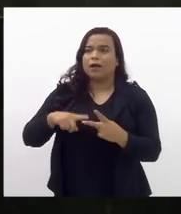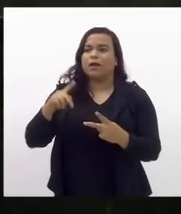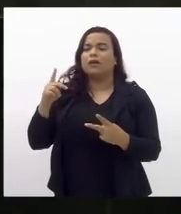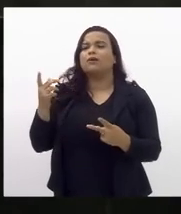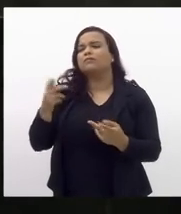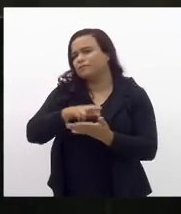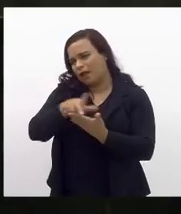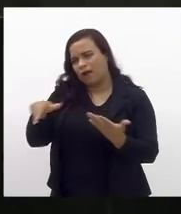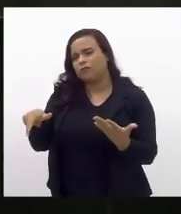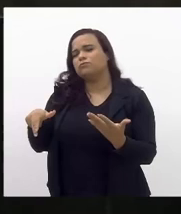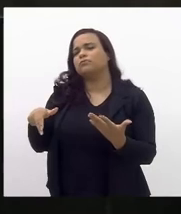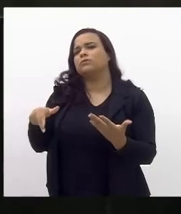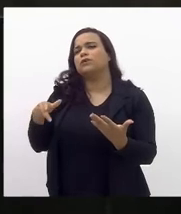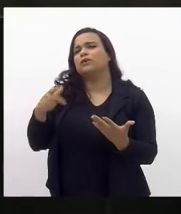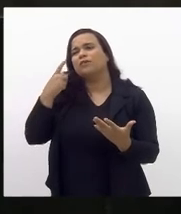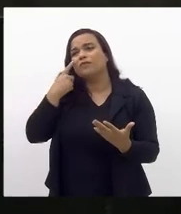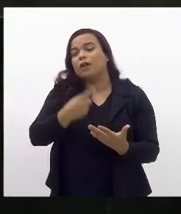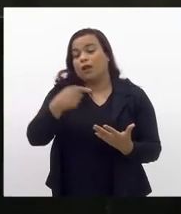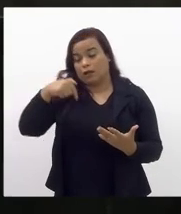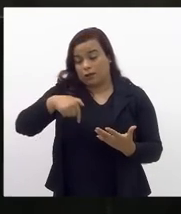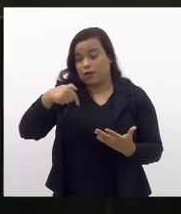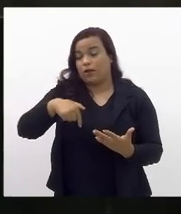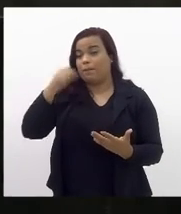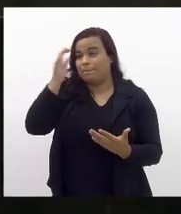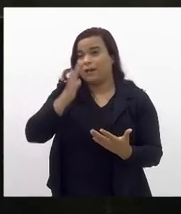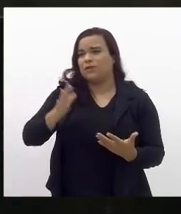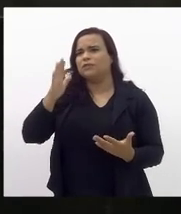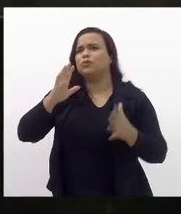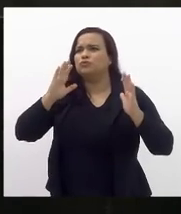hoje o Brasil já importa, deputada Marta Rocha,